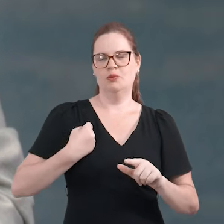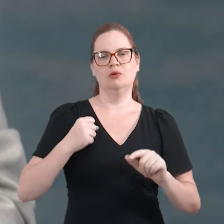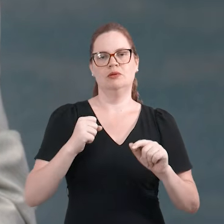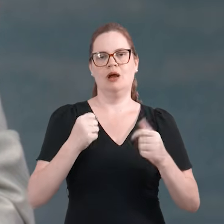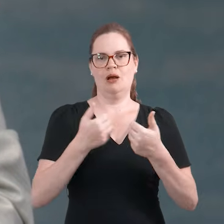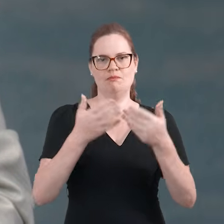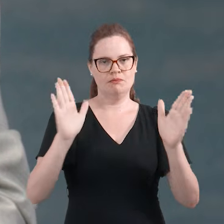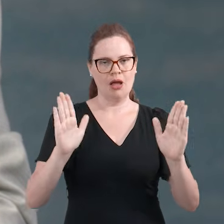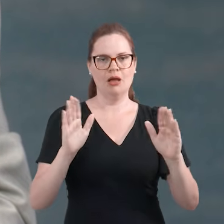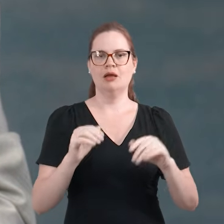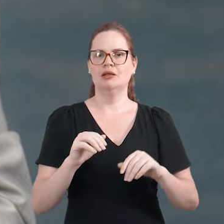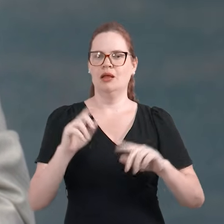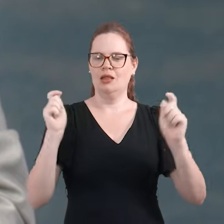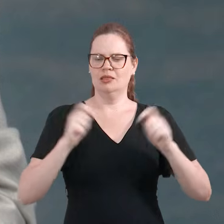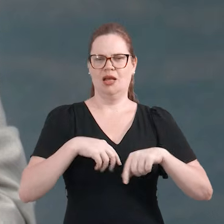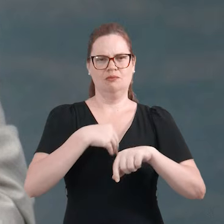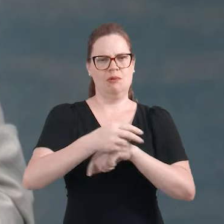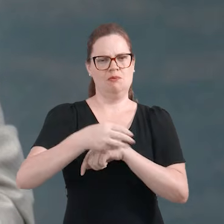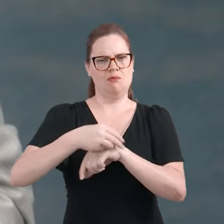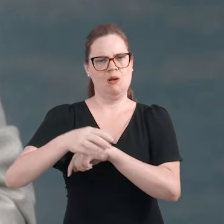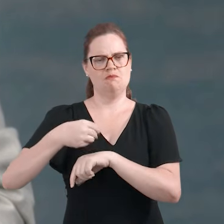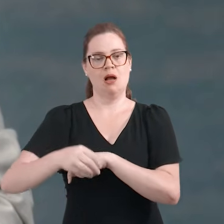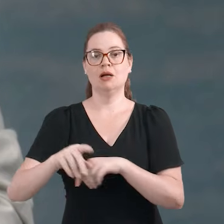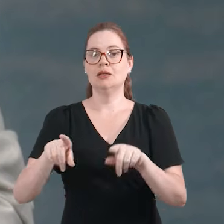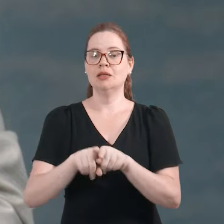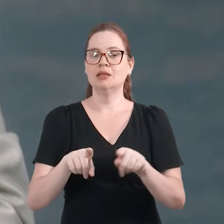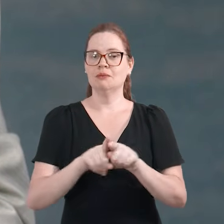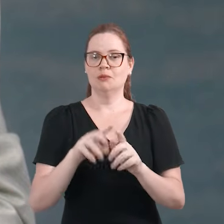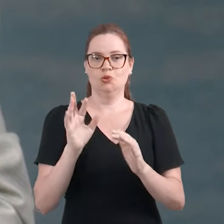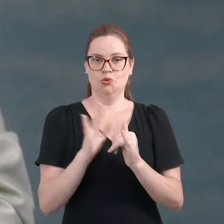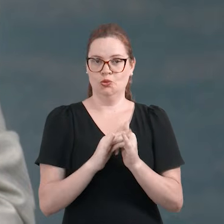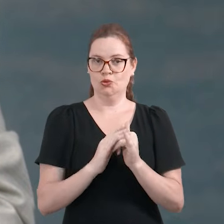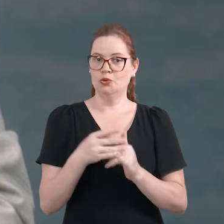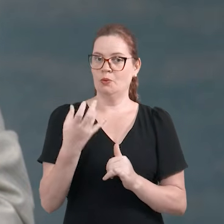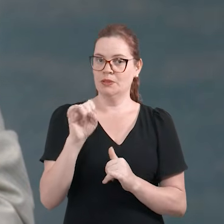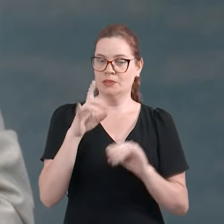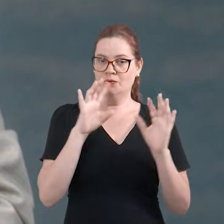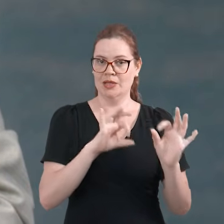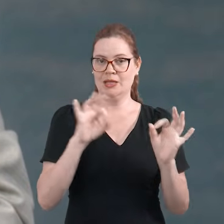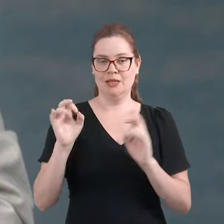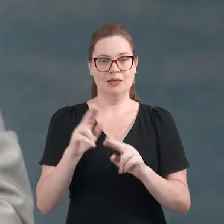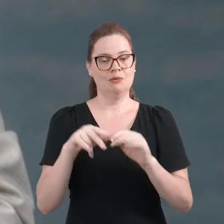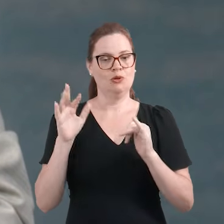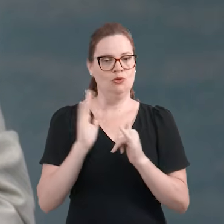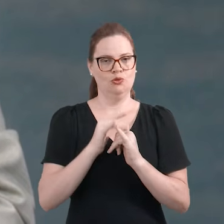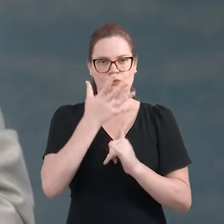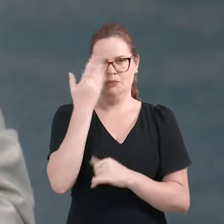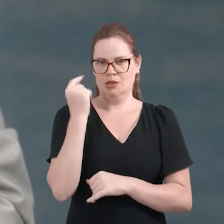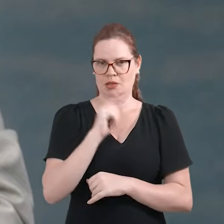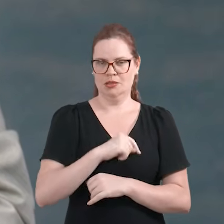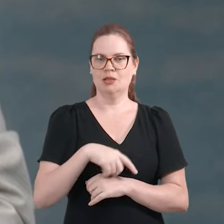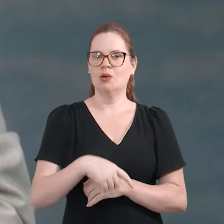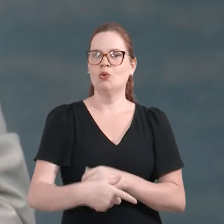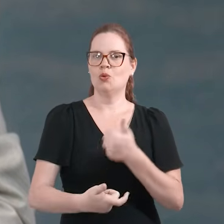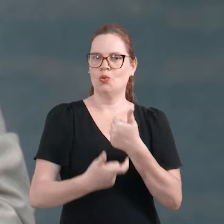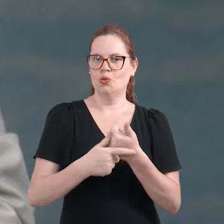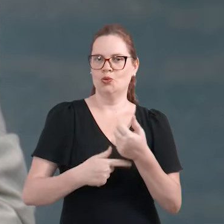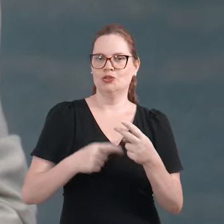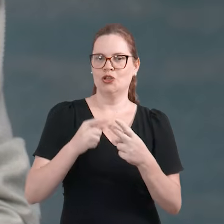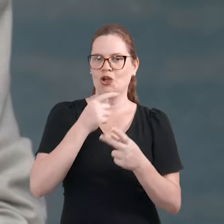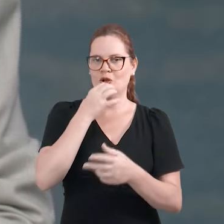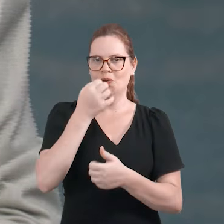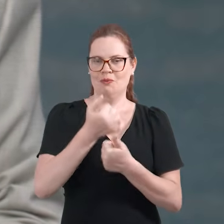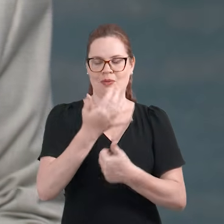transmitindo para o Brasil, inclusive em TV aberta, nós estamos no YouTube. Se você está nos assistindo pelo YouTube, não se esqueça, curta, comente, compartilhe, é